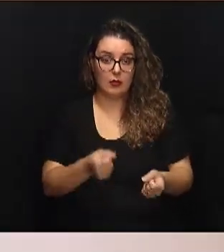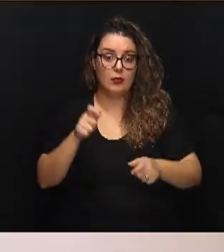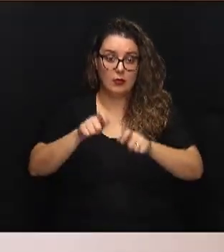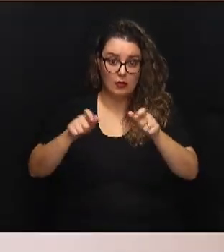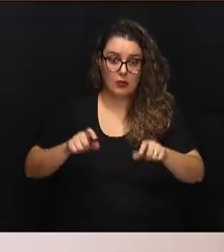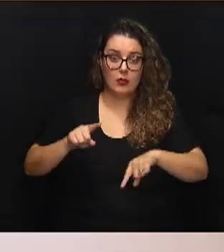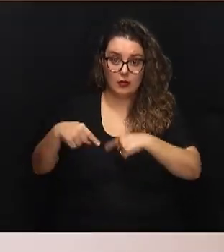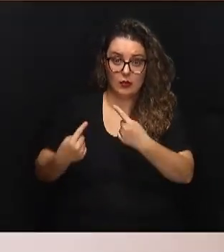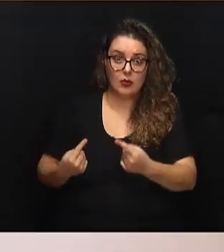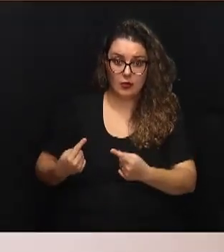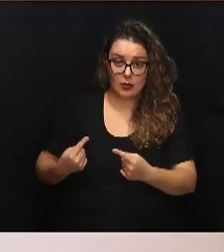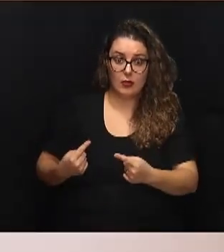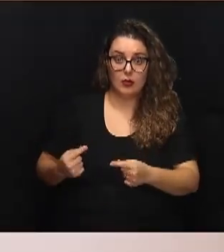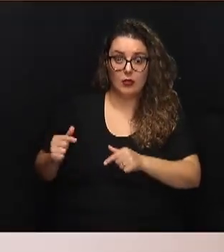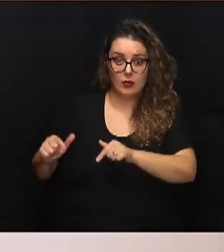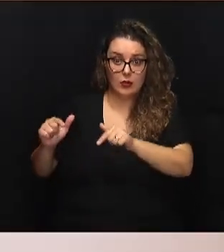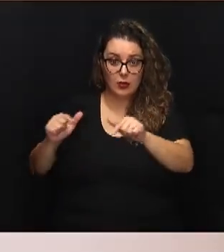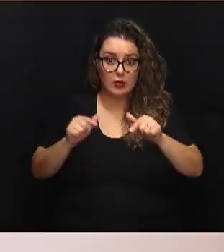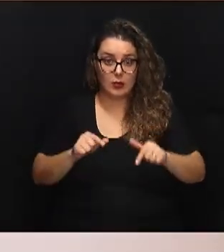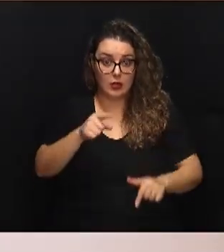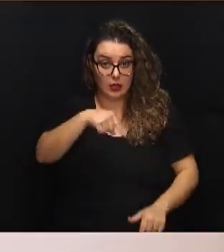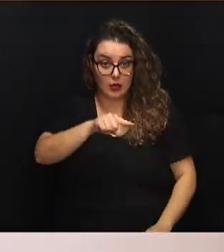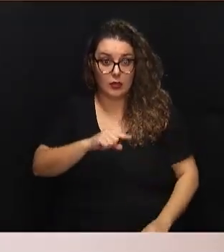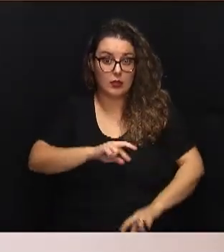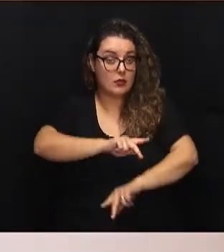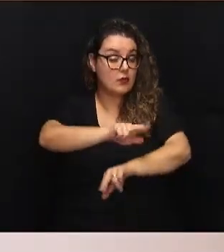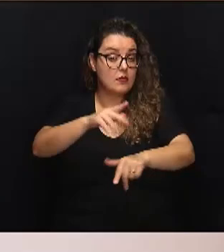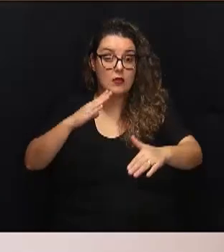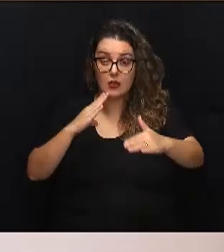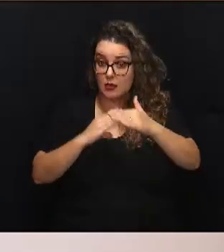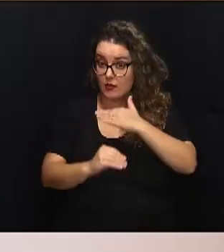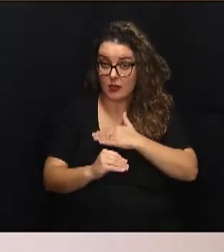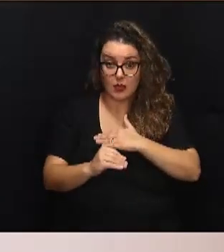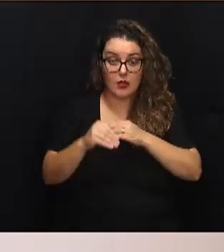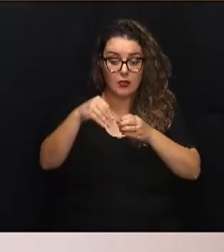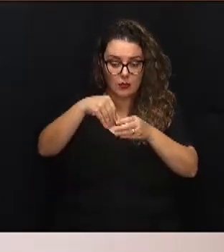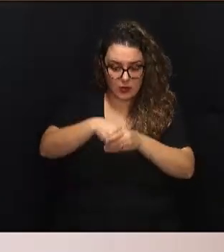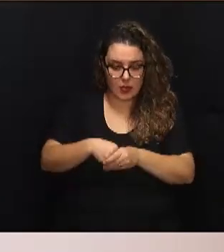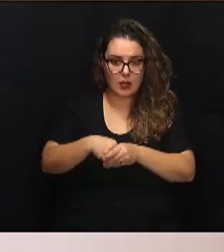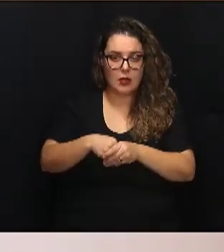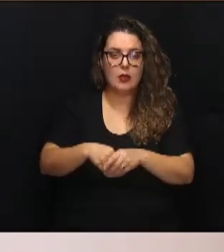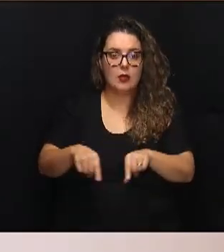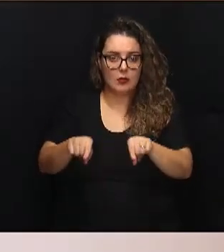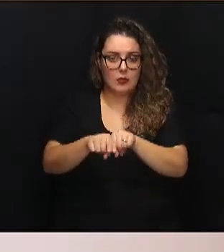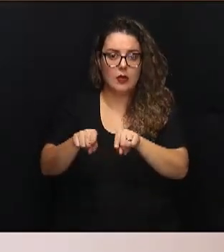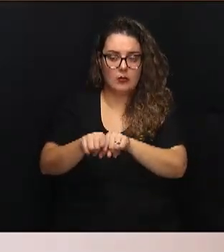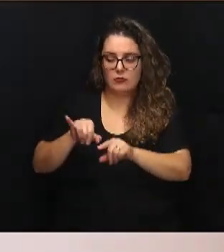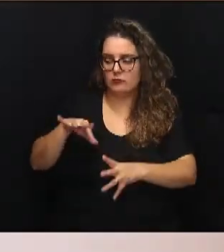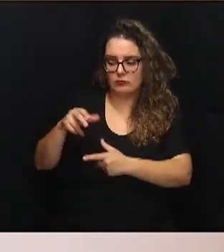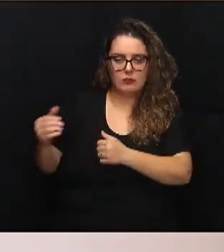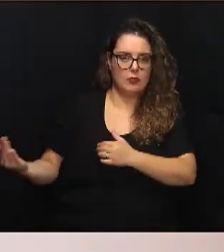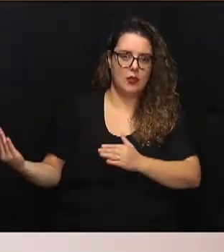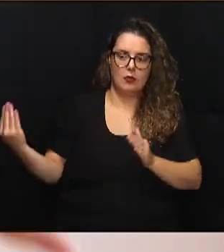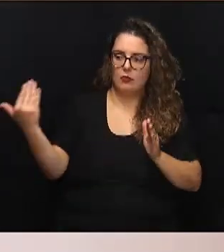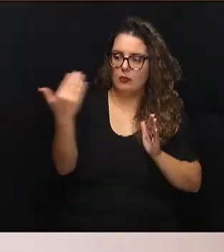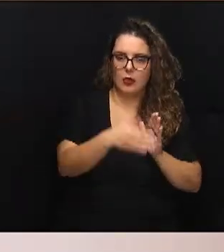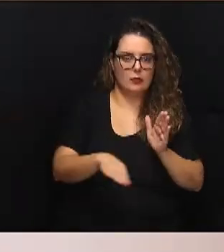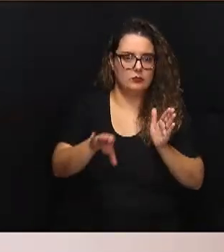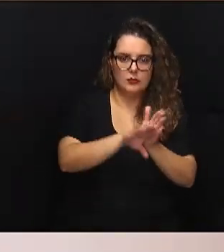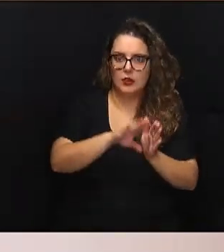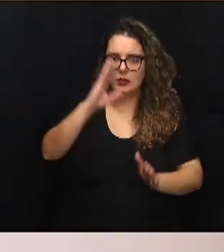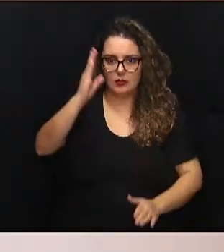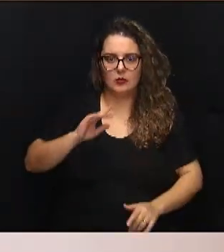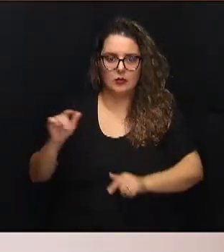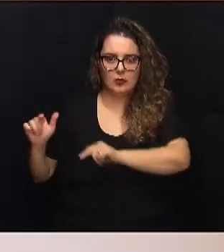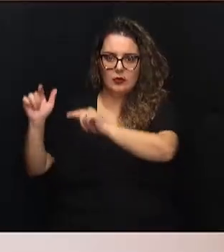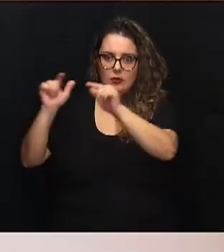de outras latitudes. Vocês têm muita migração, tanto interna como externa. Tem muita migração de gente que vem de outras partes